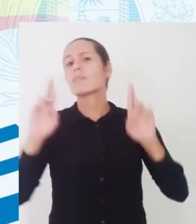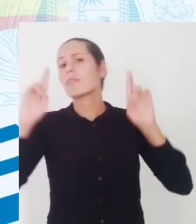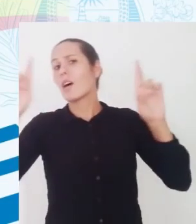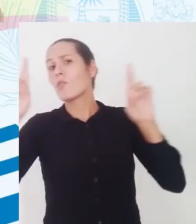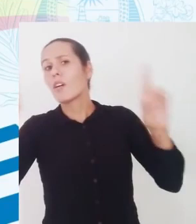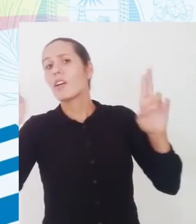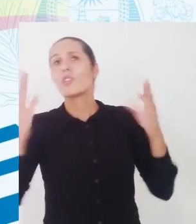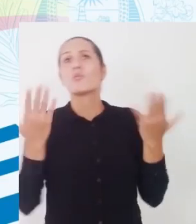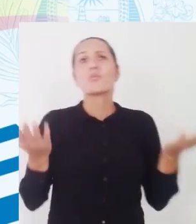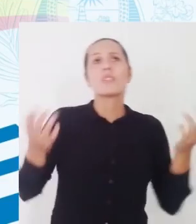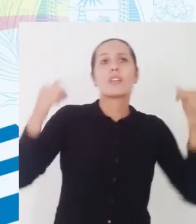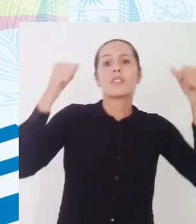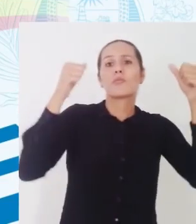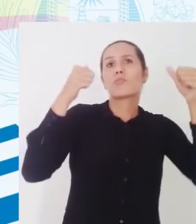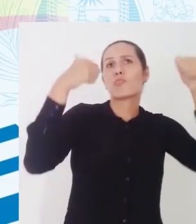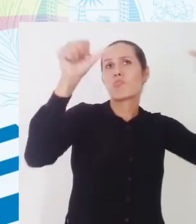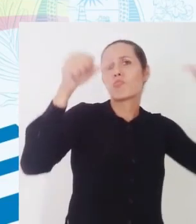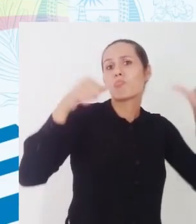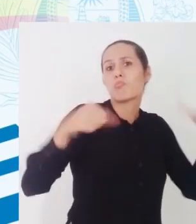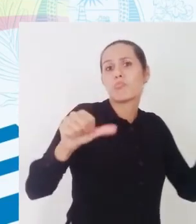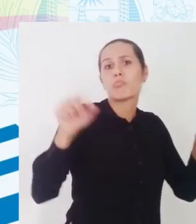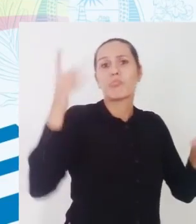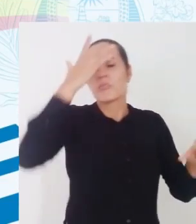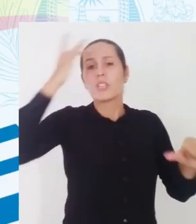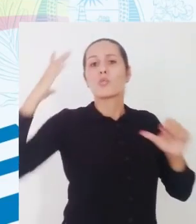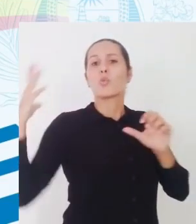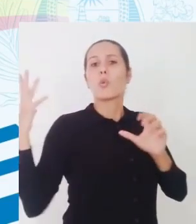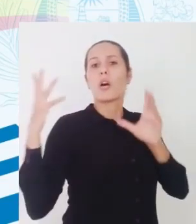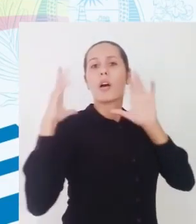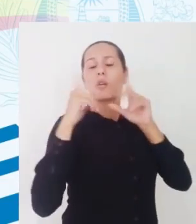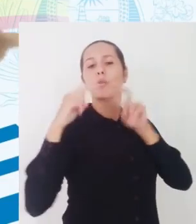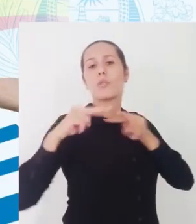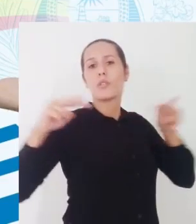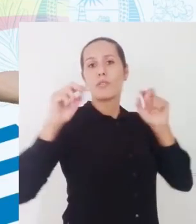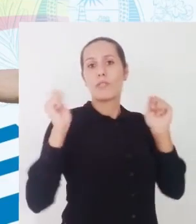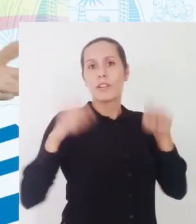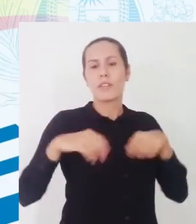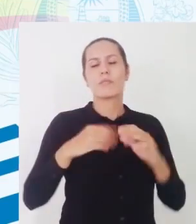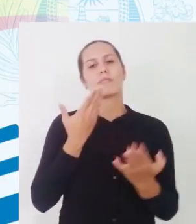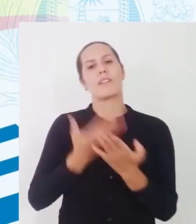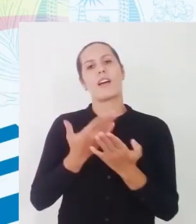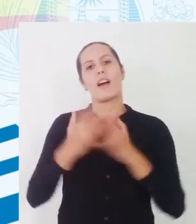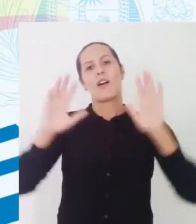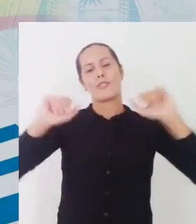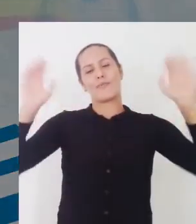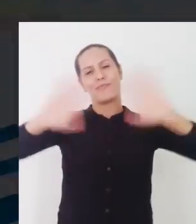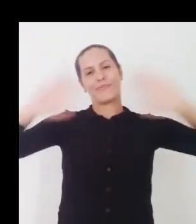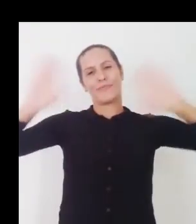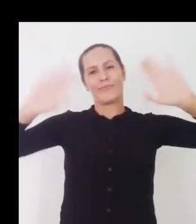colocadas aí numa parede especial que todo mundo possa ver. Até a próxima aula, pessoal!